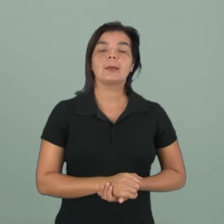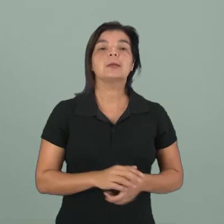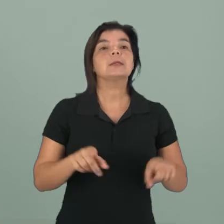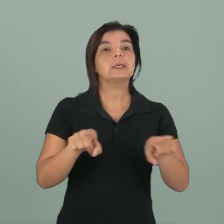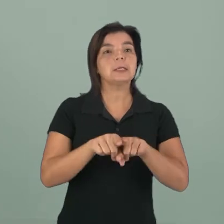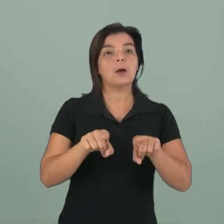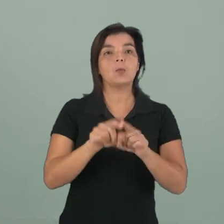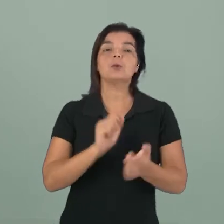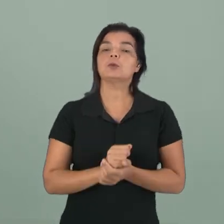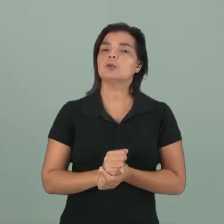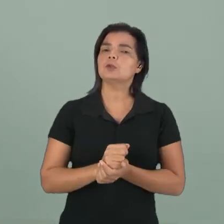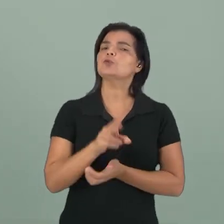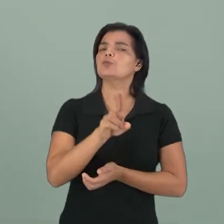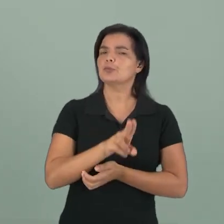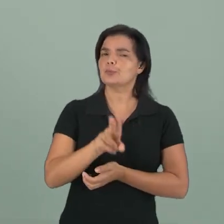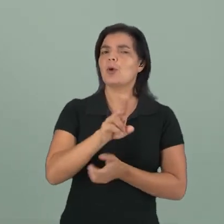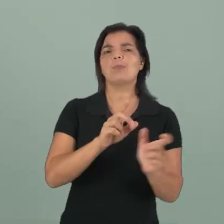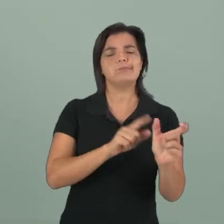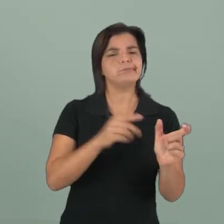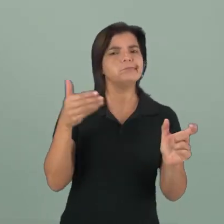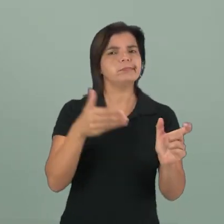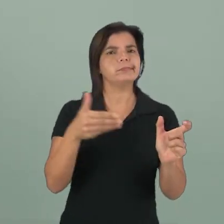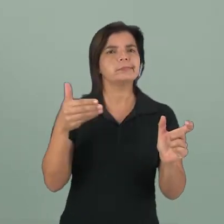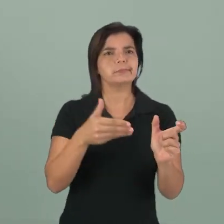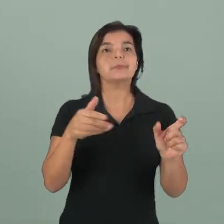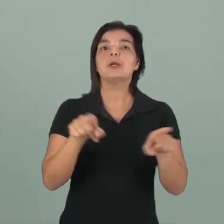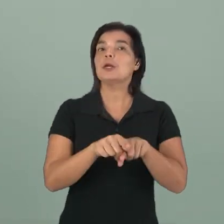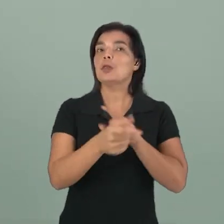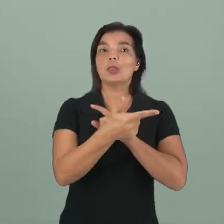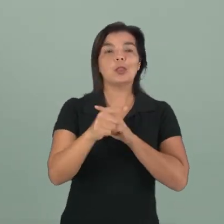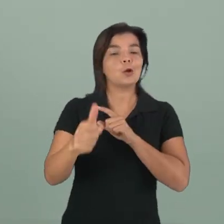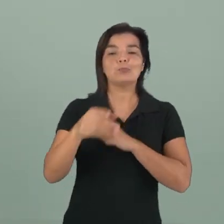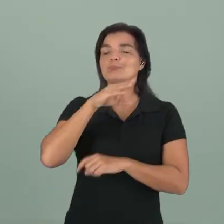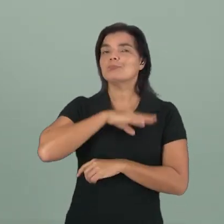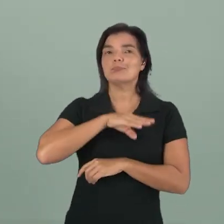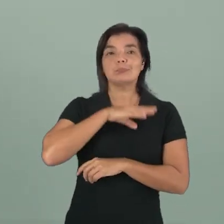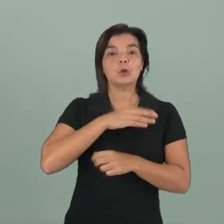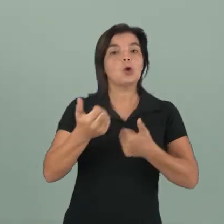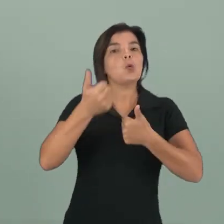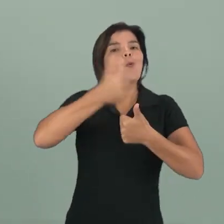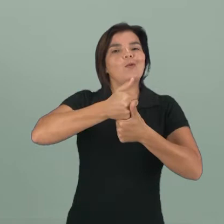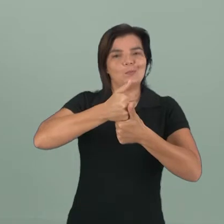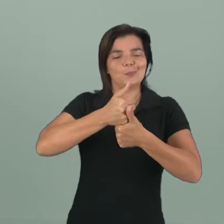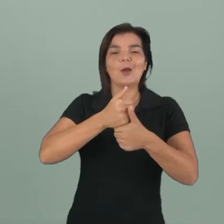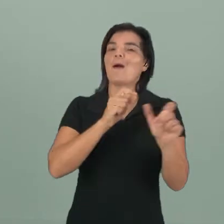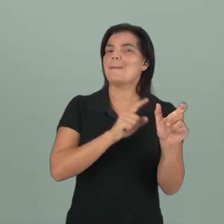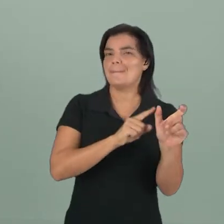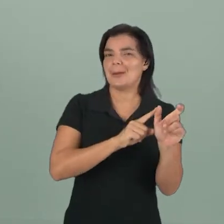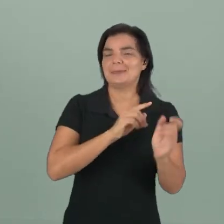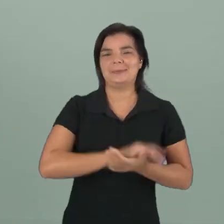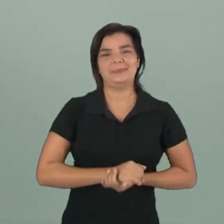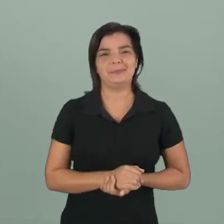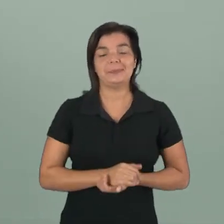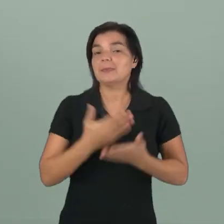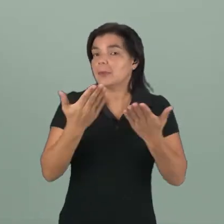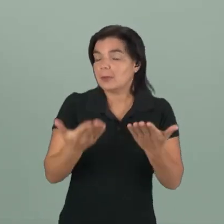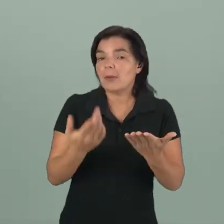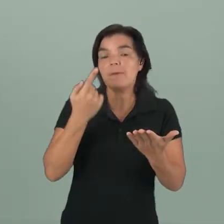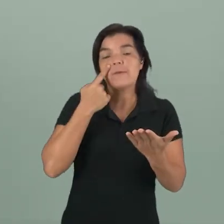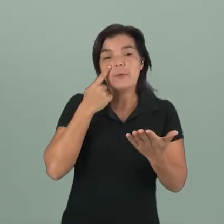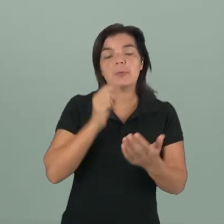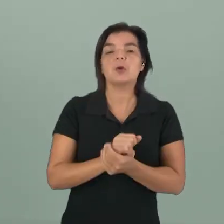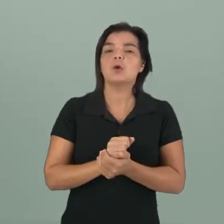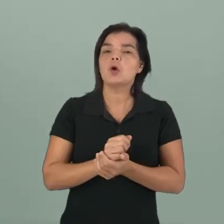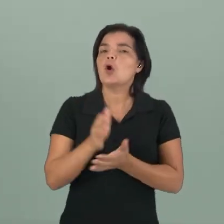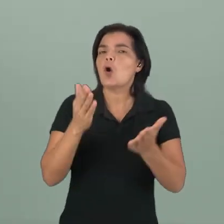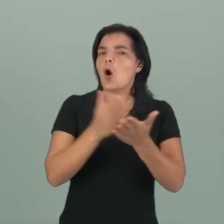usamos essa palavra com frequência e também não há um termo em português que substitua essa palavra. Então, a gente vai trabalhar agora